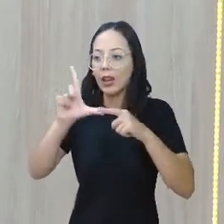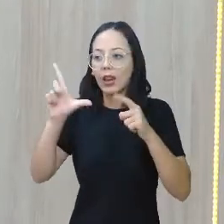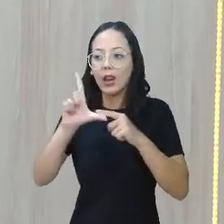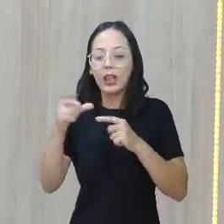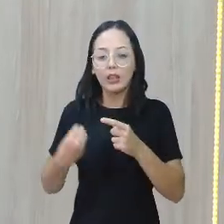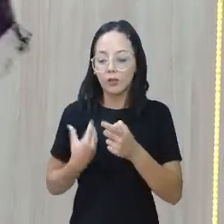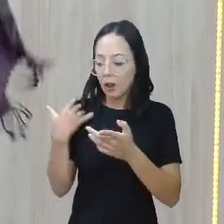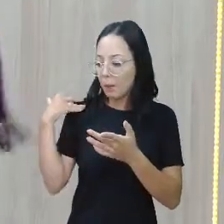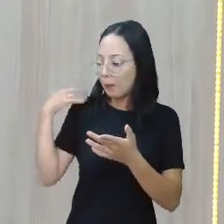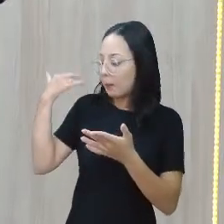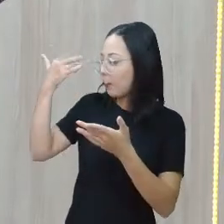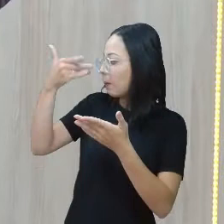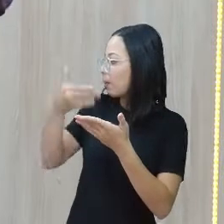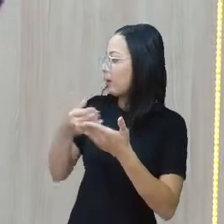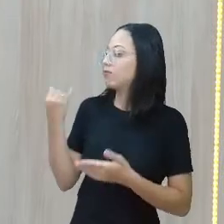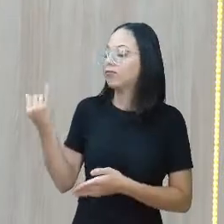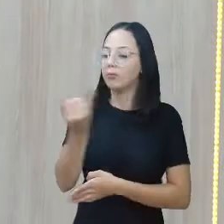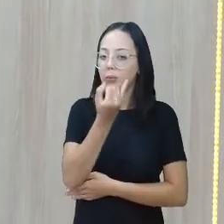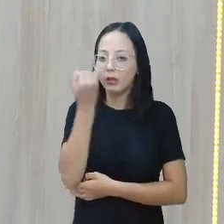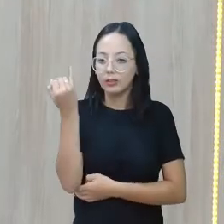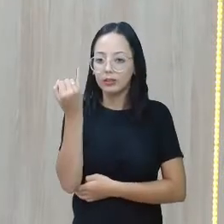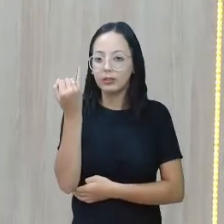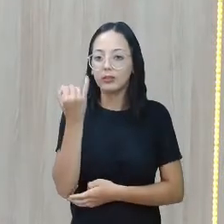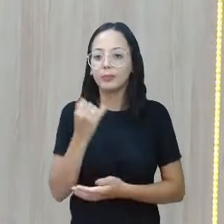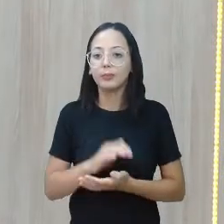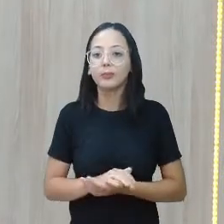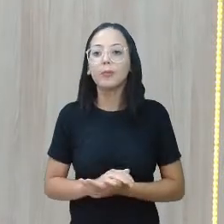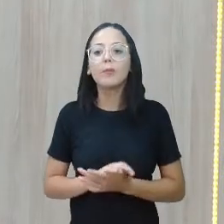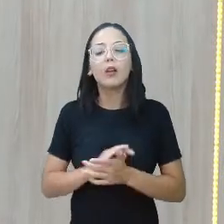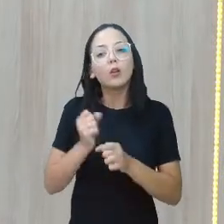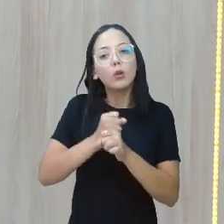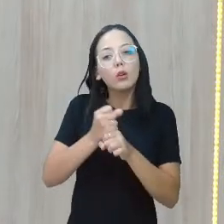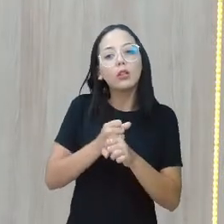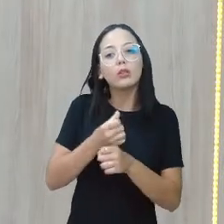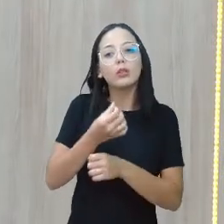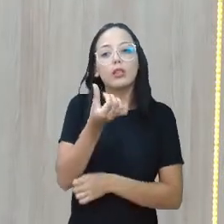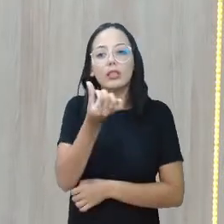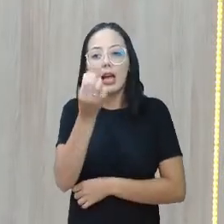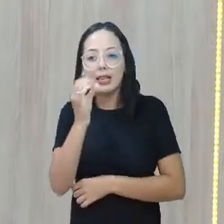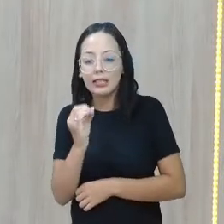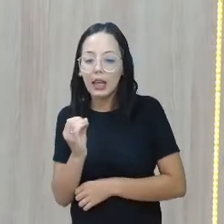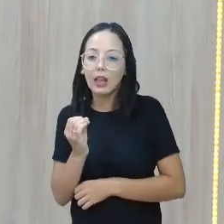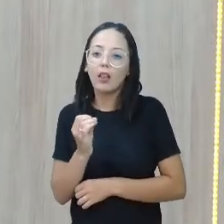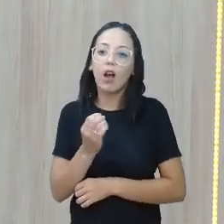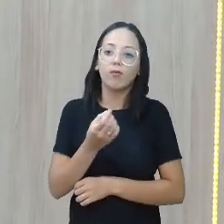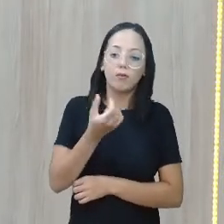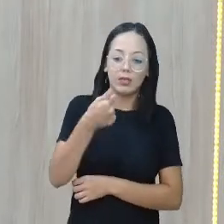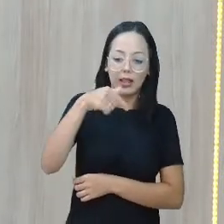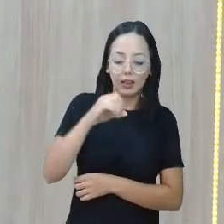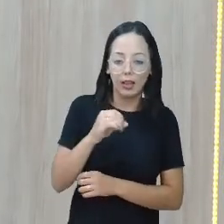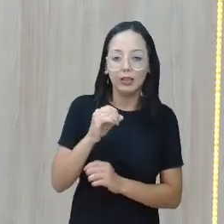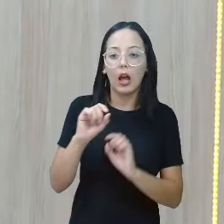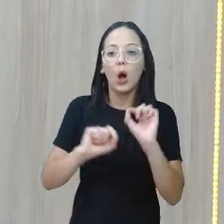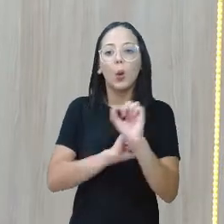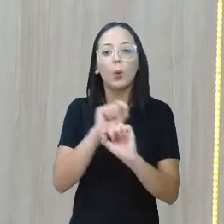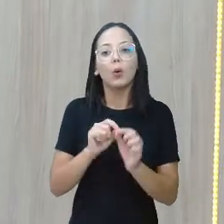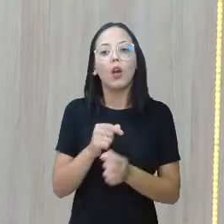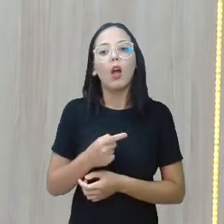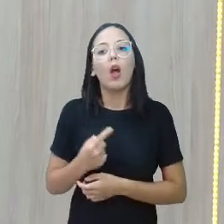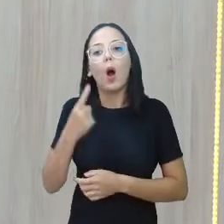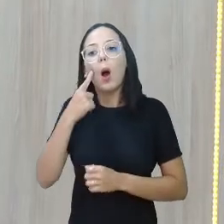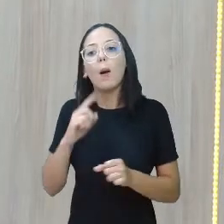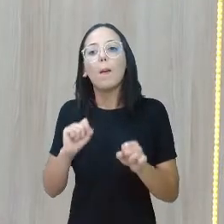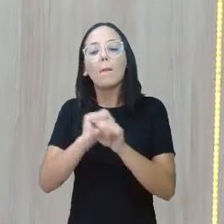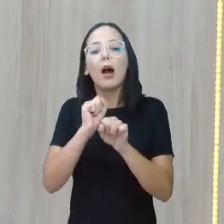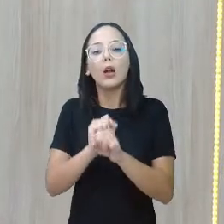trajetória deles, muito importantes. Na virada da década de 60 para 70, deixou-se de